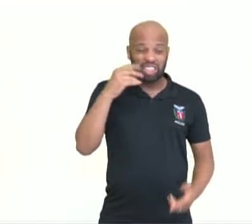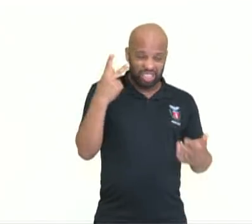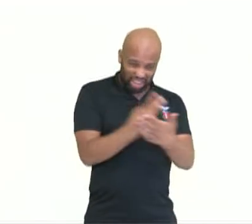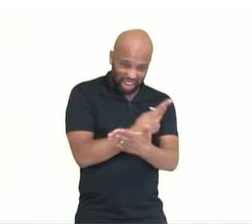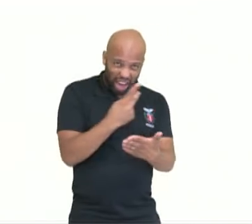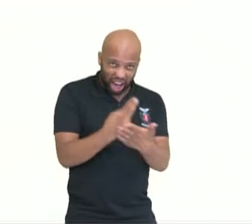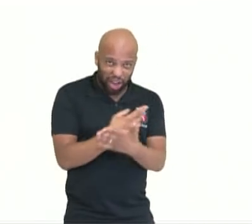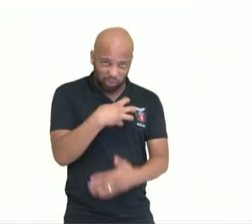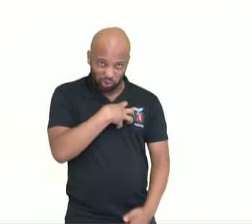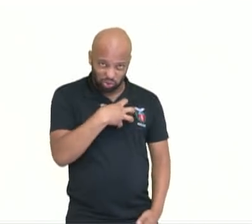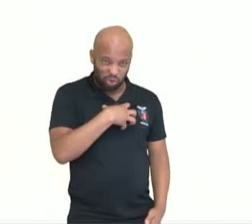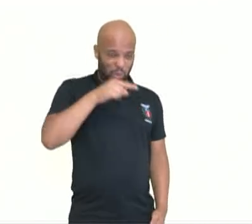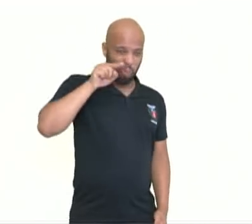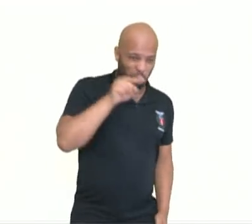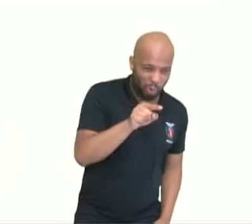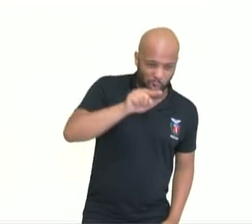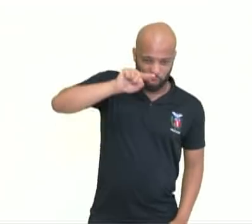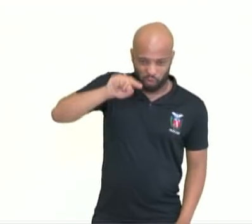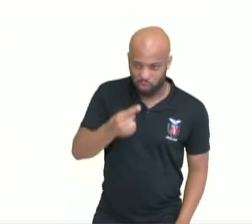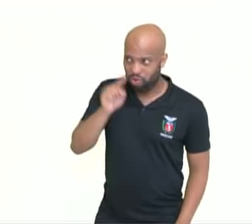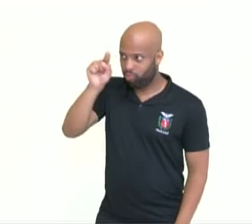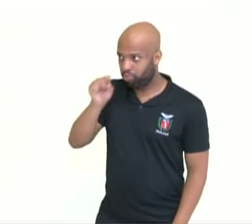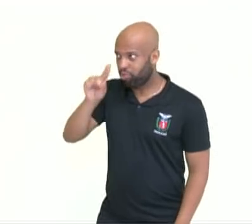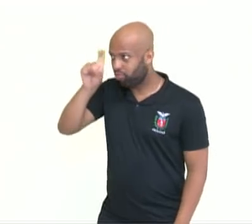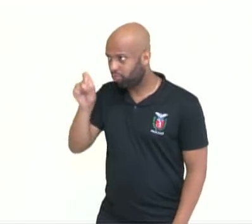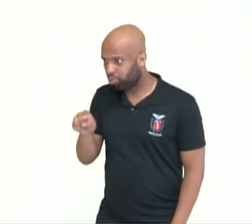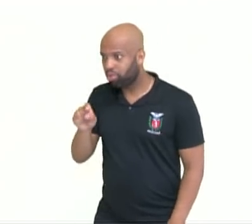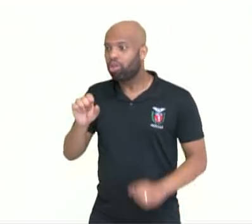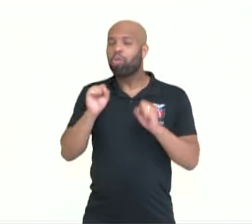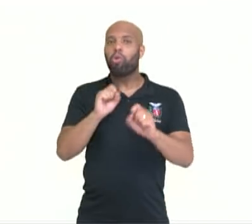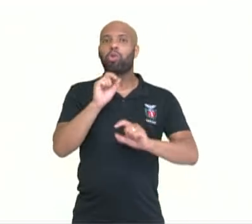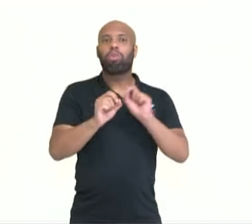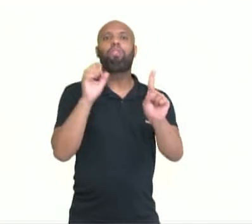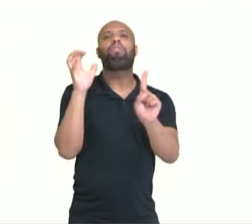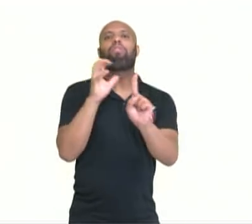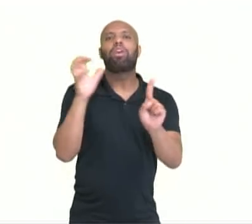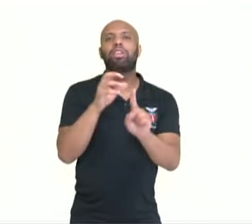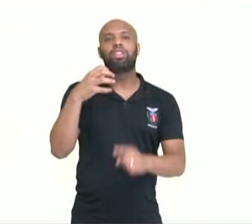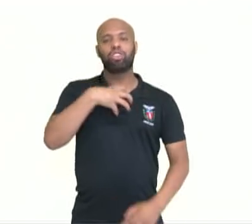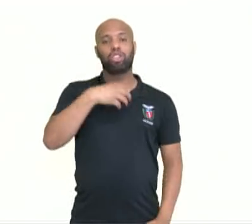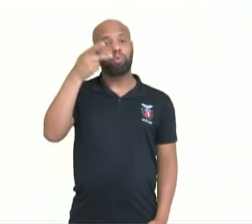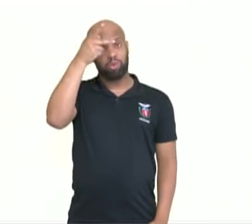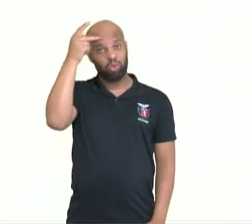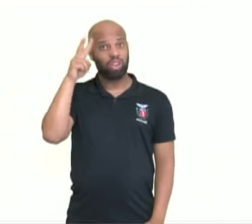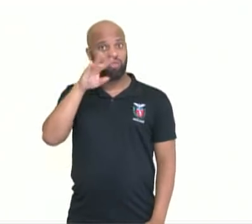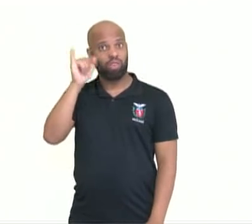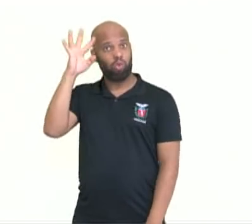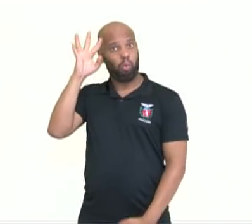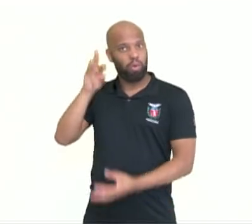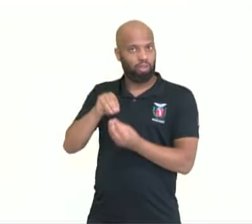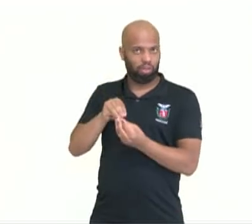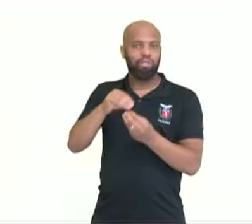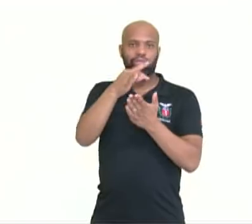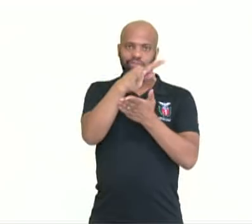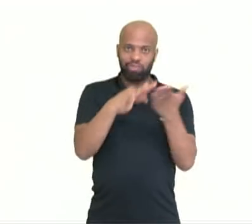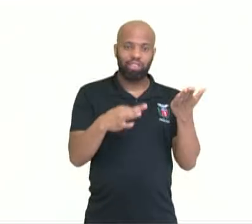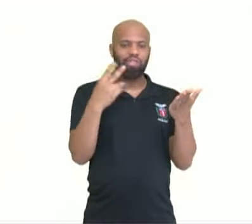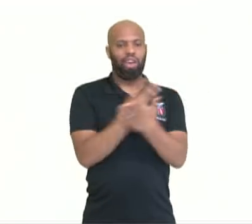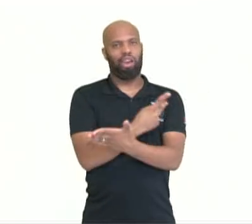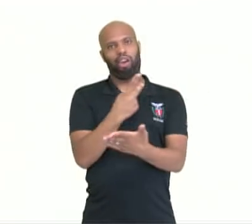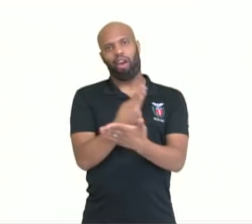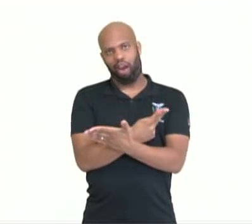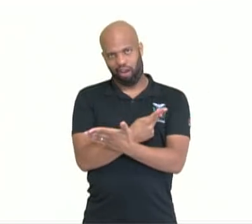utilizados adequadamente, podem influenciar no entendimento inadequado do texto e a